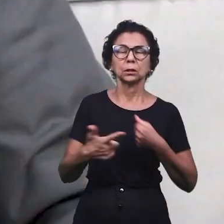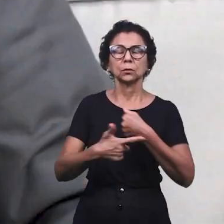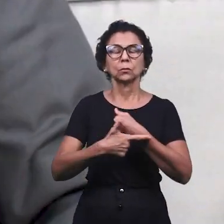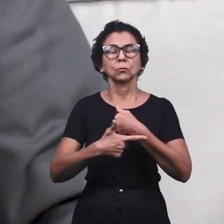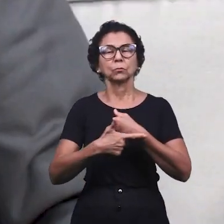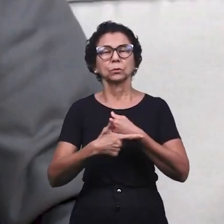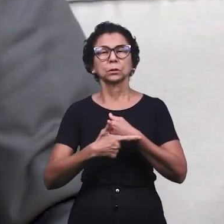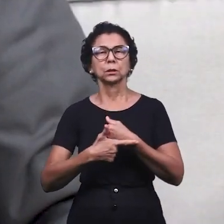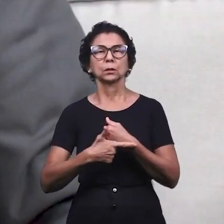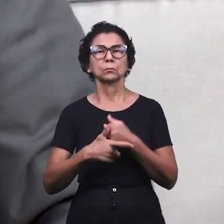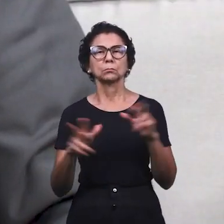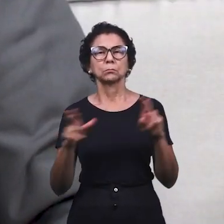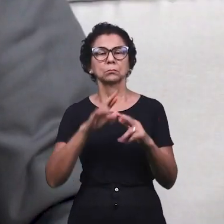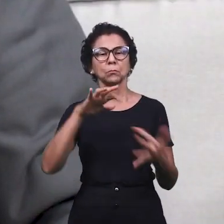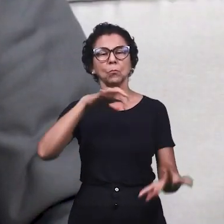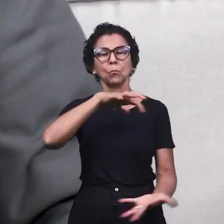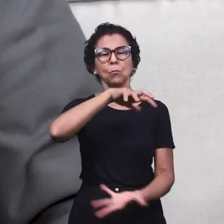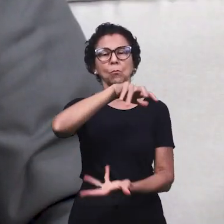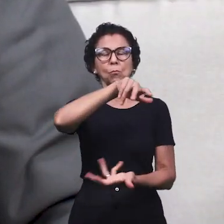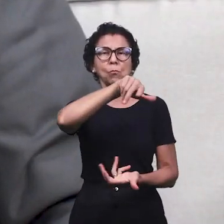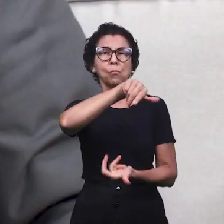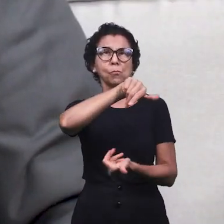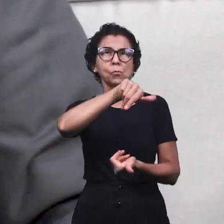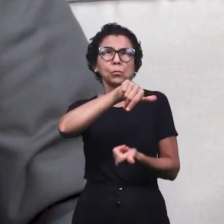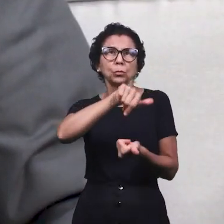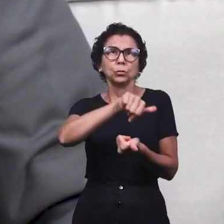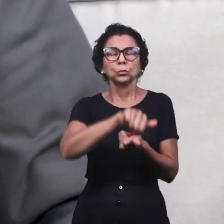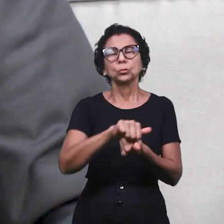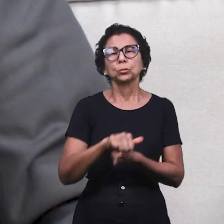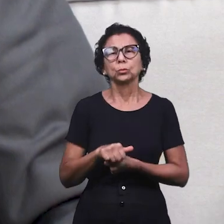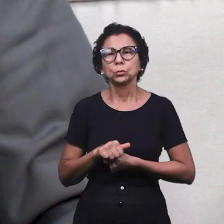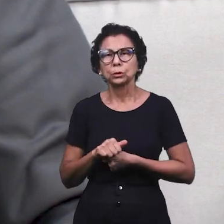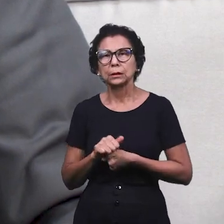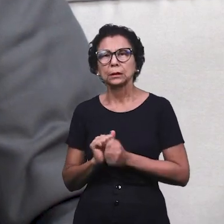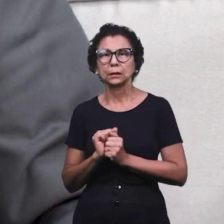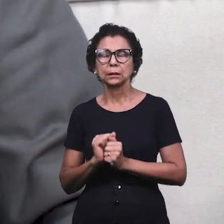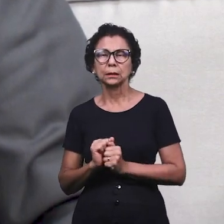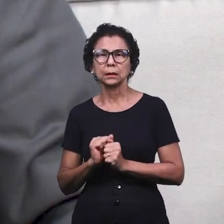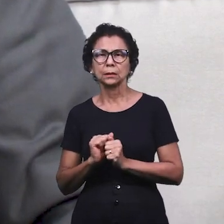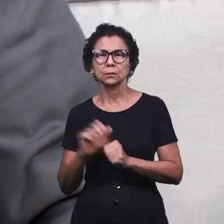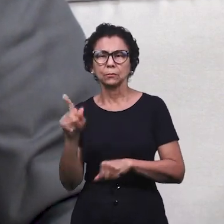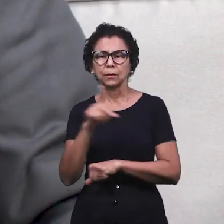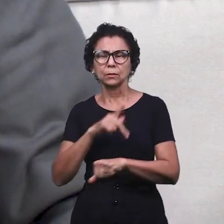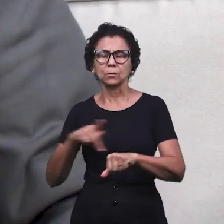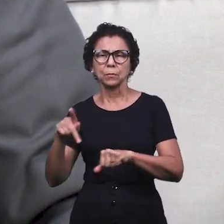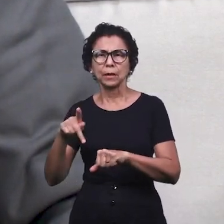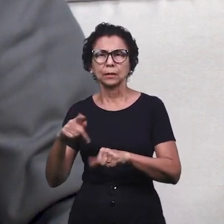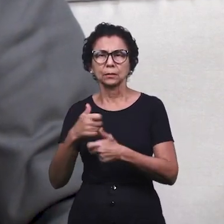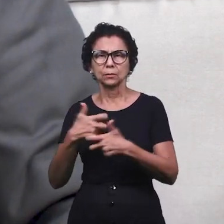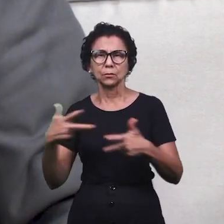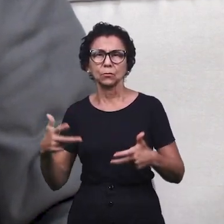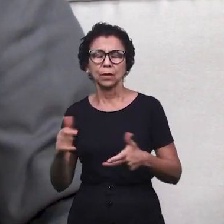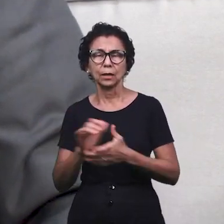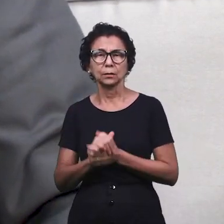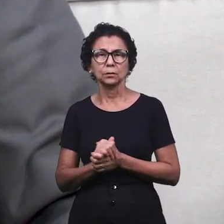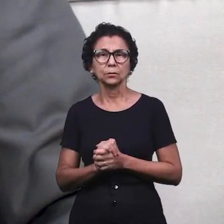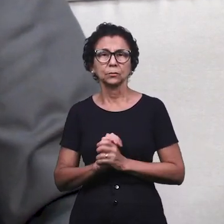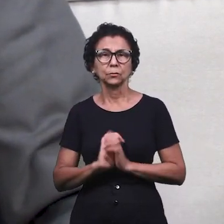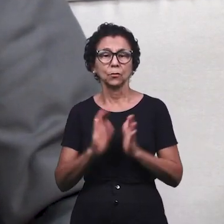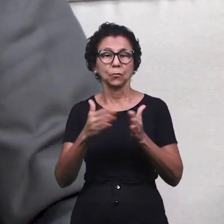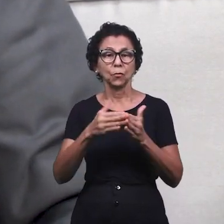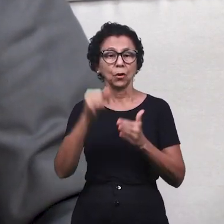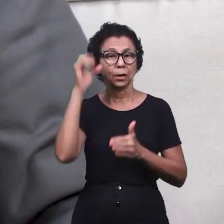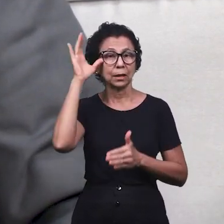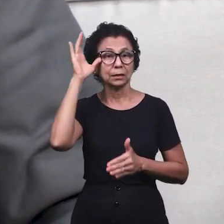posição mundialmente que acaba atraindo todo mundo a fazer importação diretamente da China. Porém, quando você